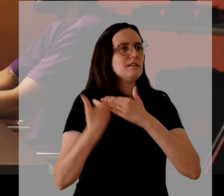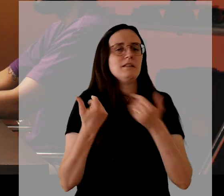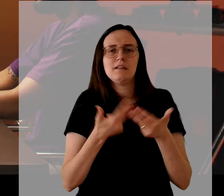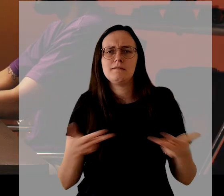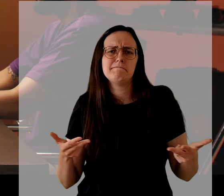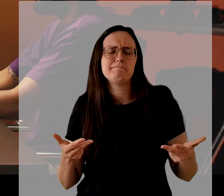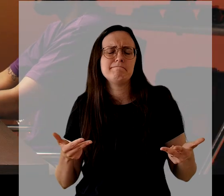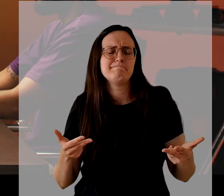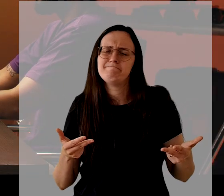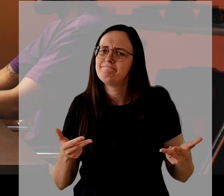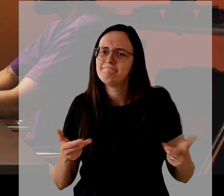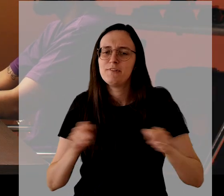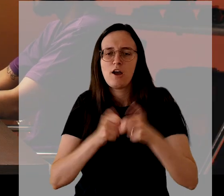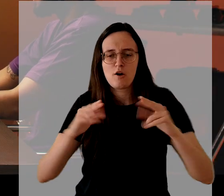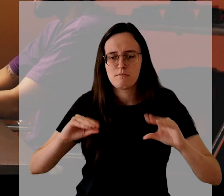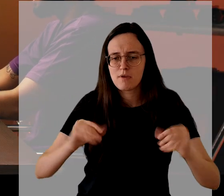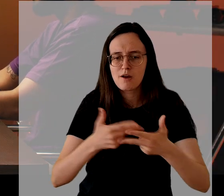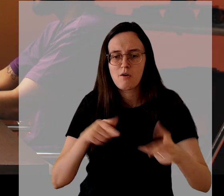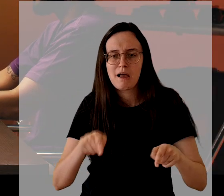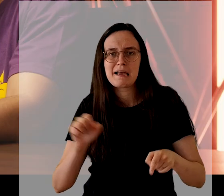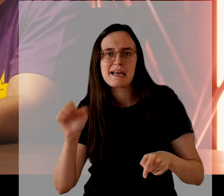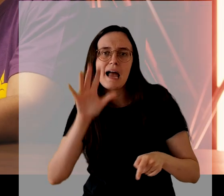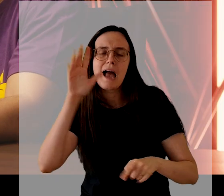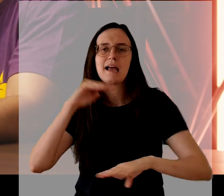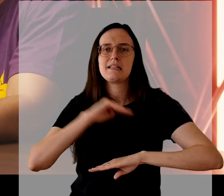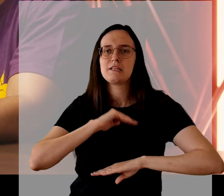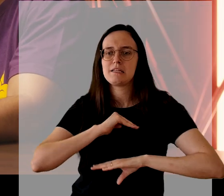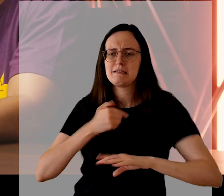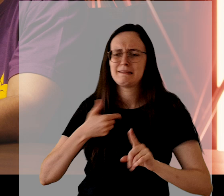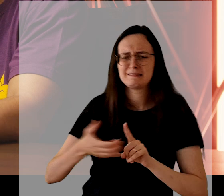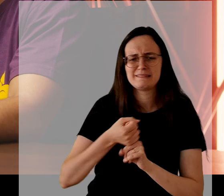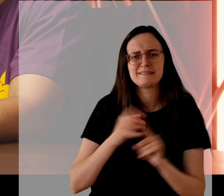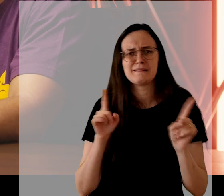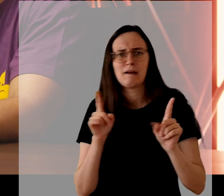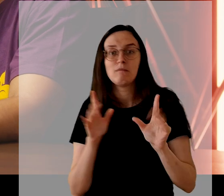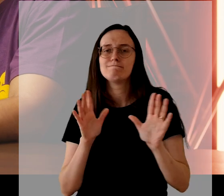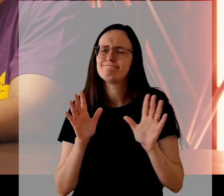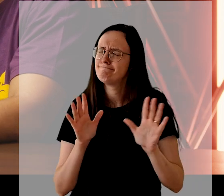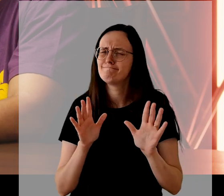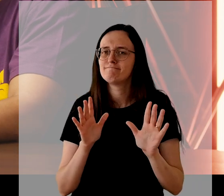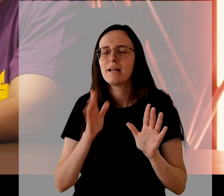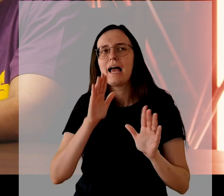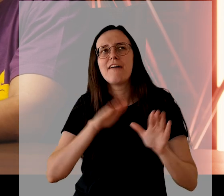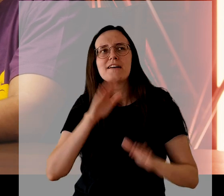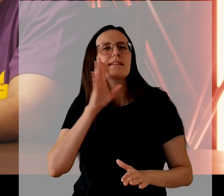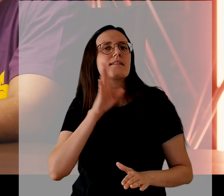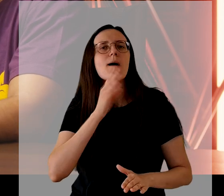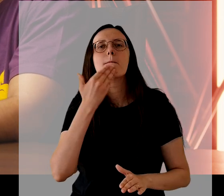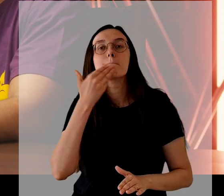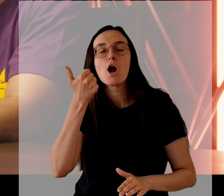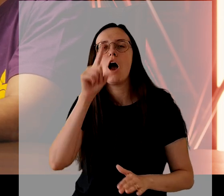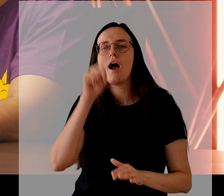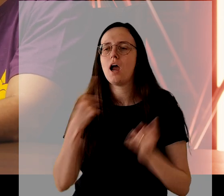responsabilidade de operar um equipamento muito caro numa situação em que você não domina muito bem. É legal talvez ir